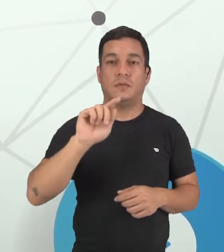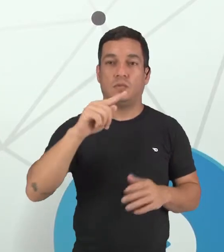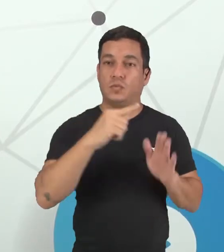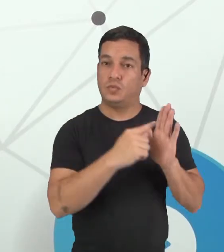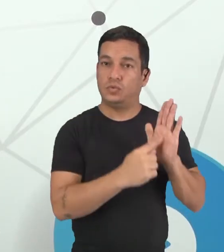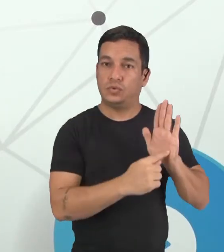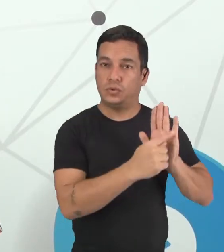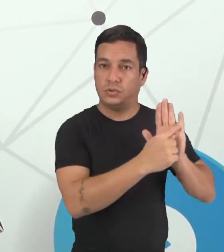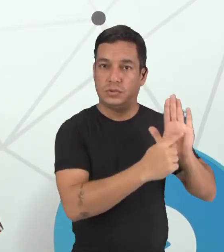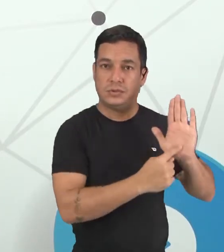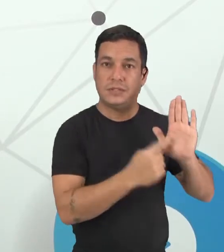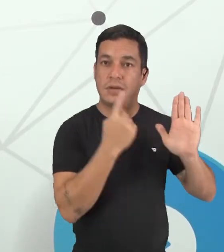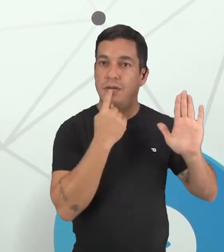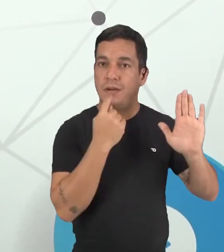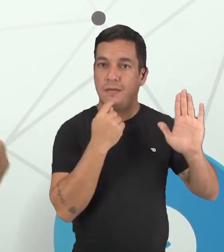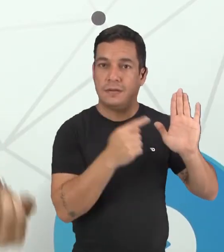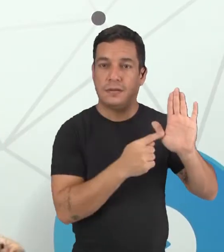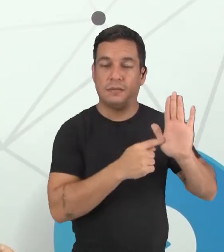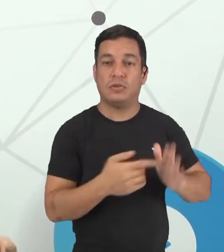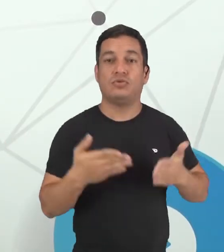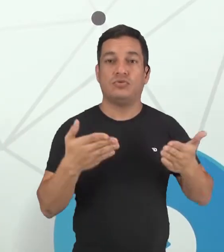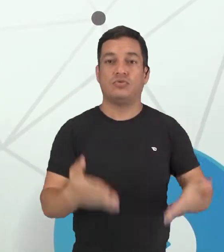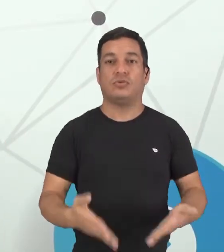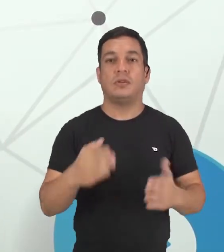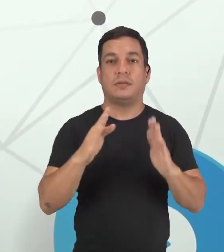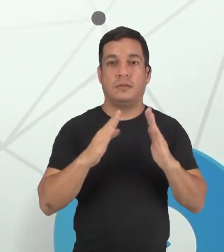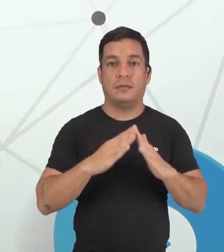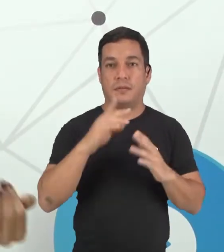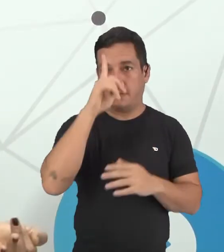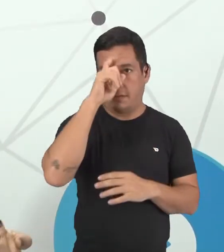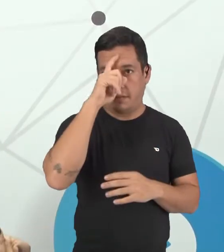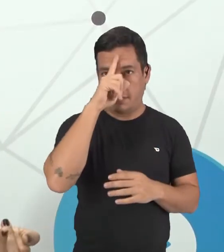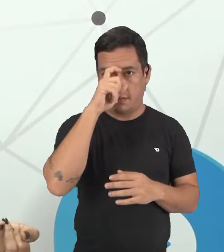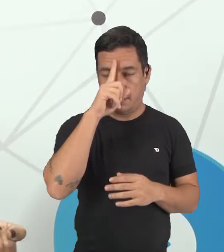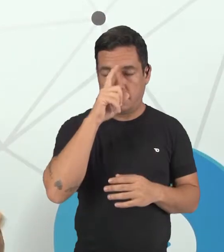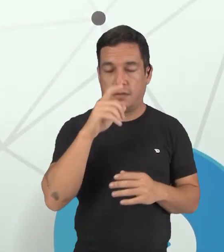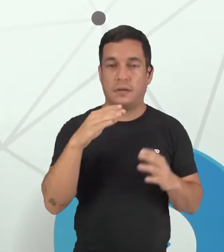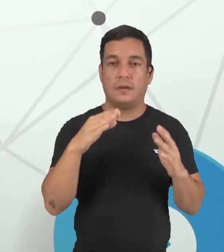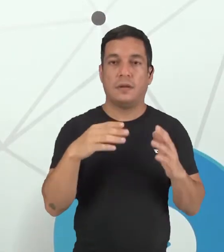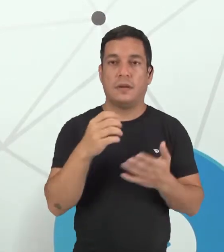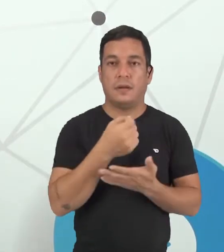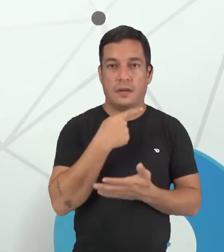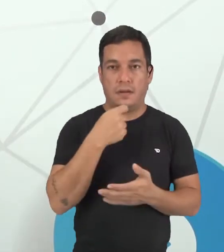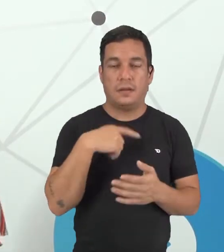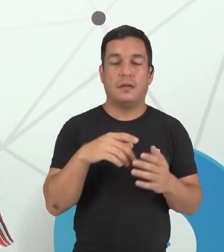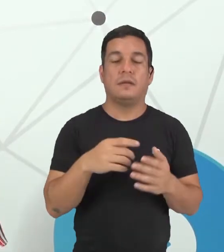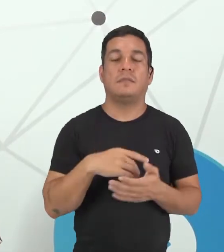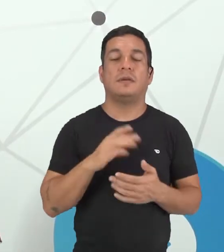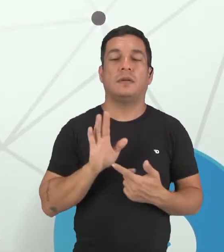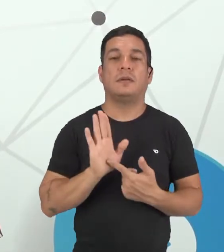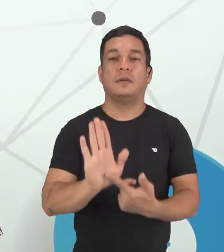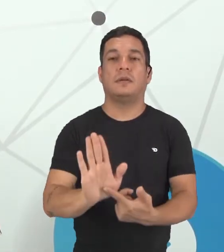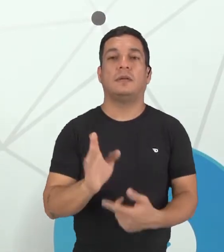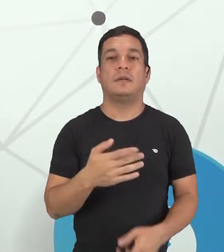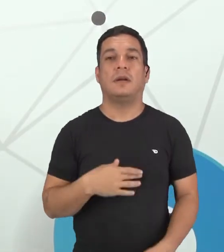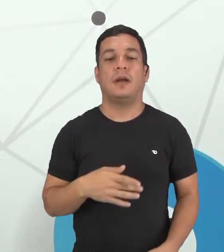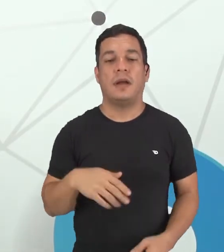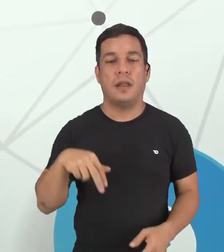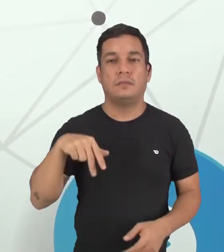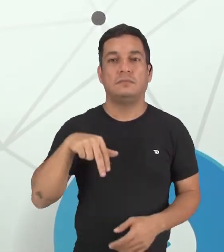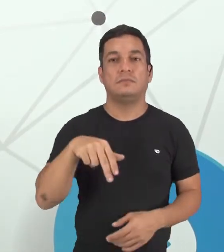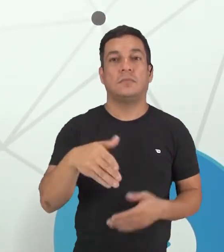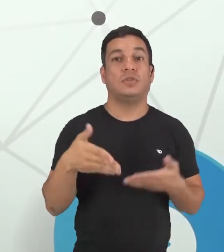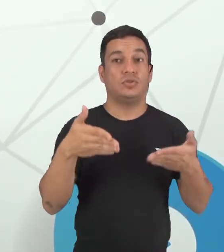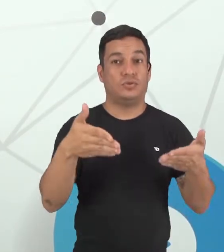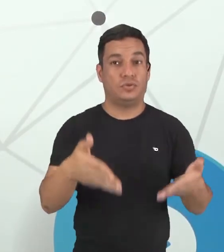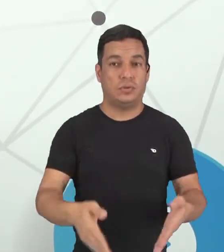xizinho vermelho na mão, chegar nas farmácias e dizer que precisa de ajuda. Quando ela se dirige ao